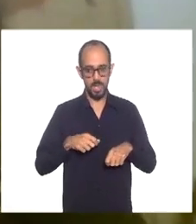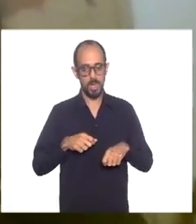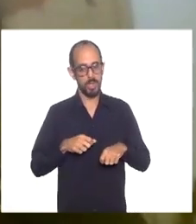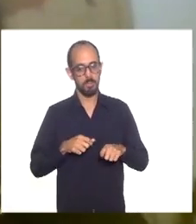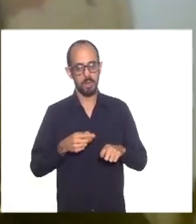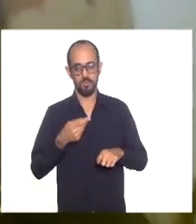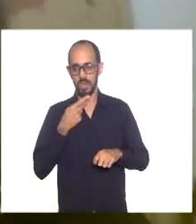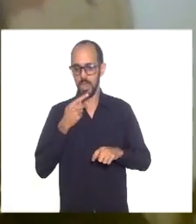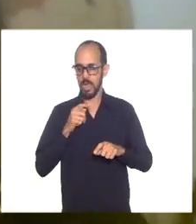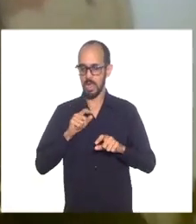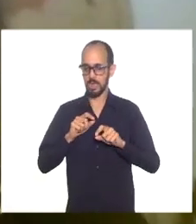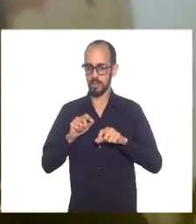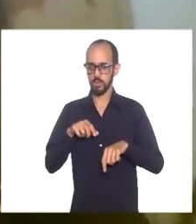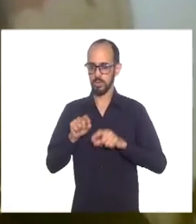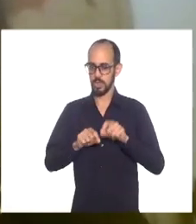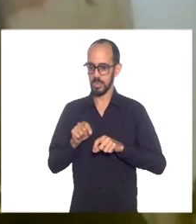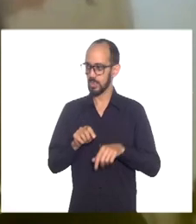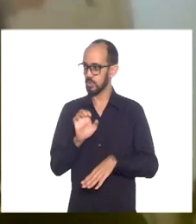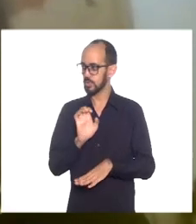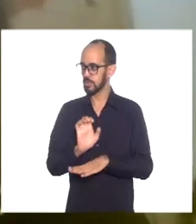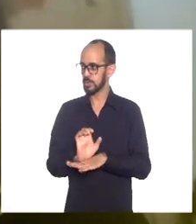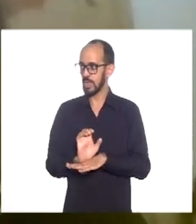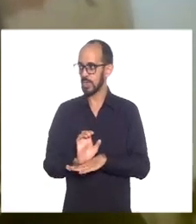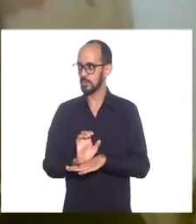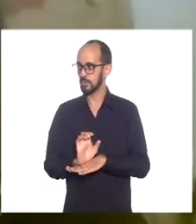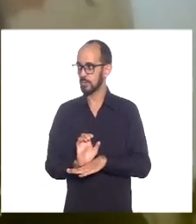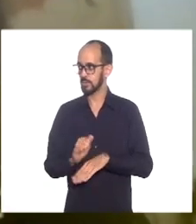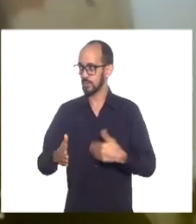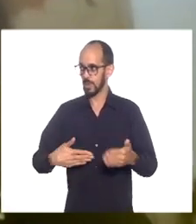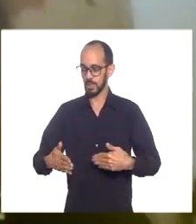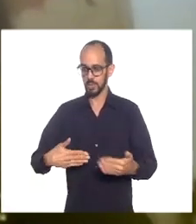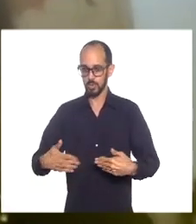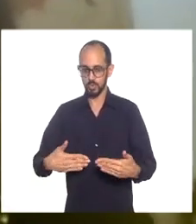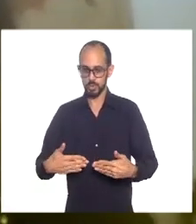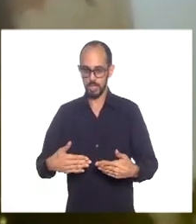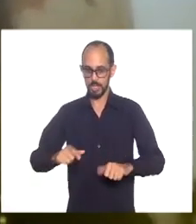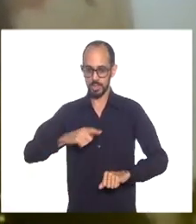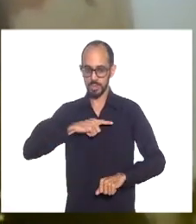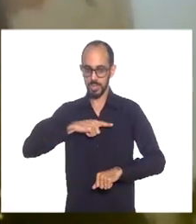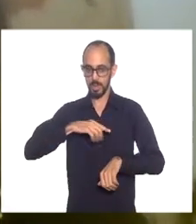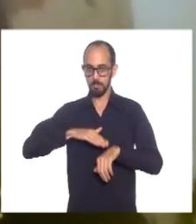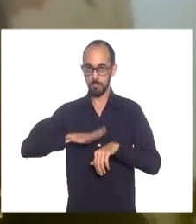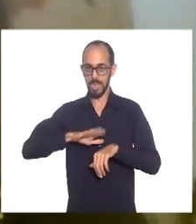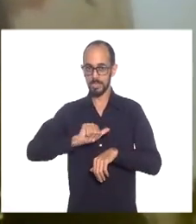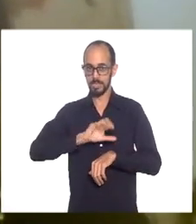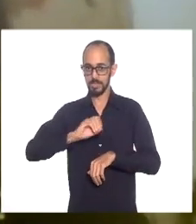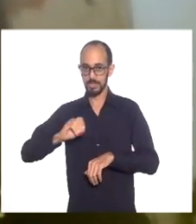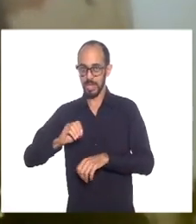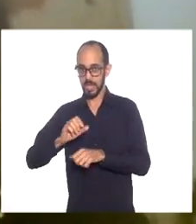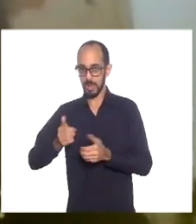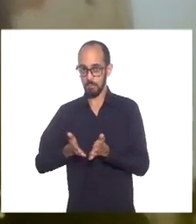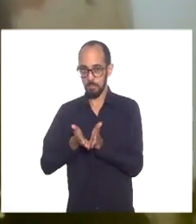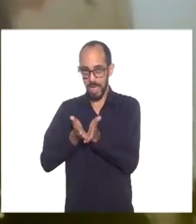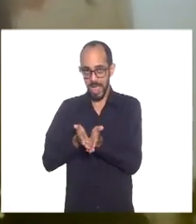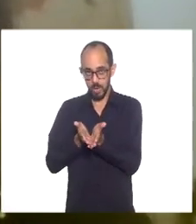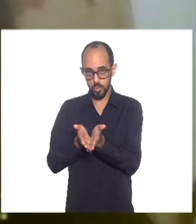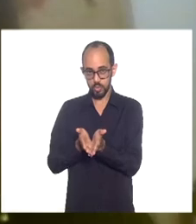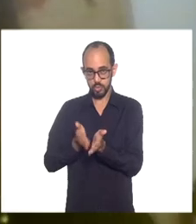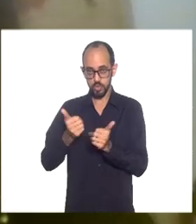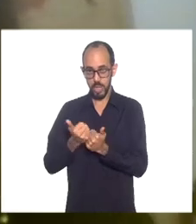afirmar que um Estado e uma indústria que já forneceu mais de 100 barcos de apoio não